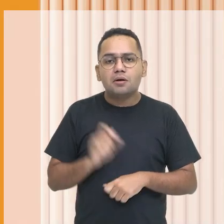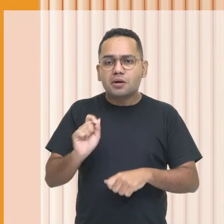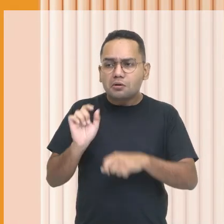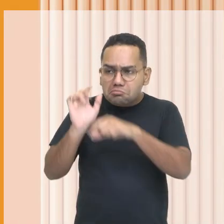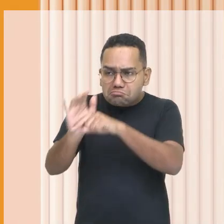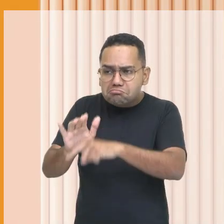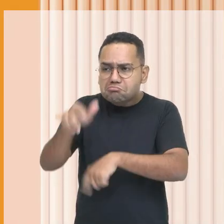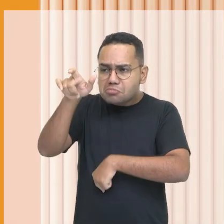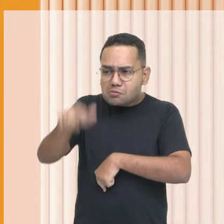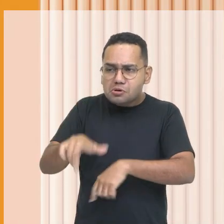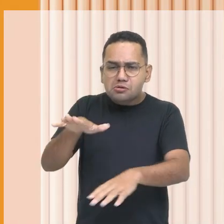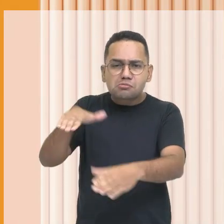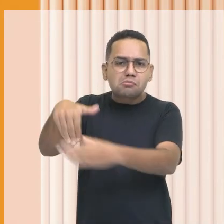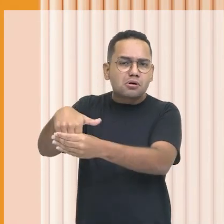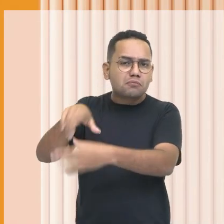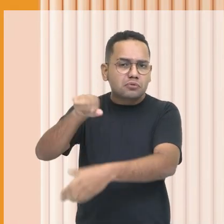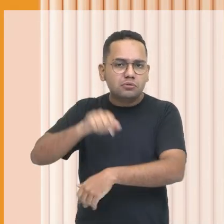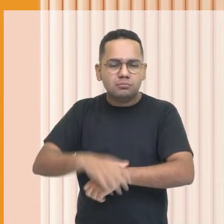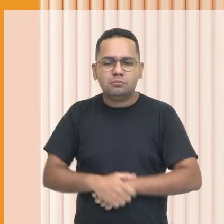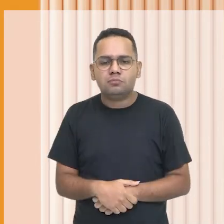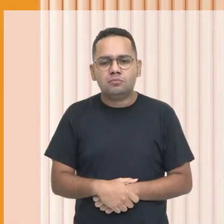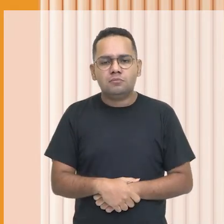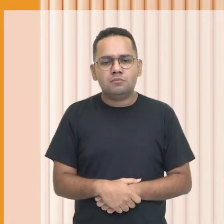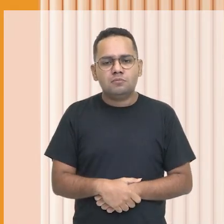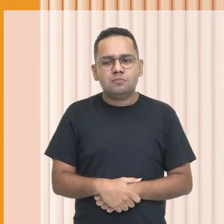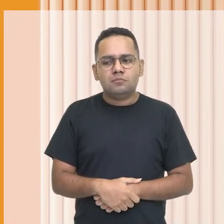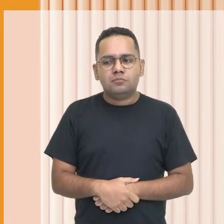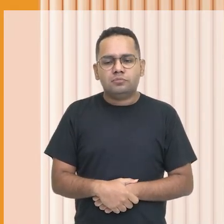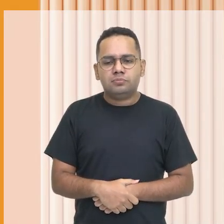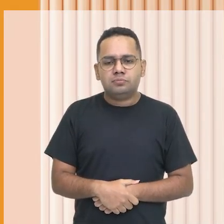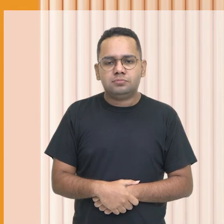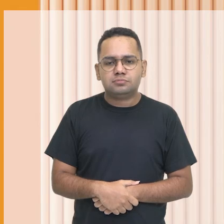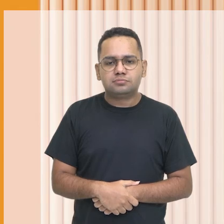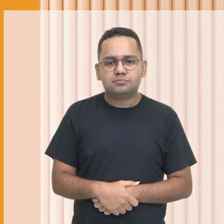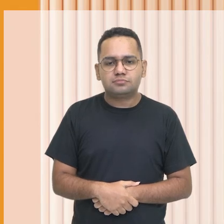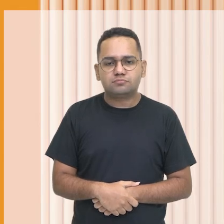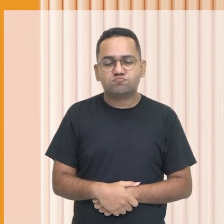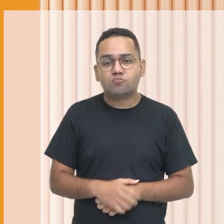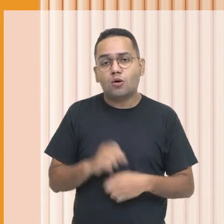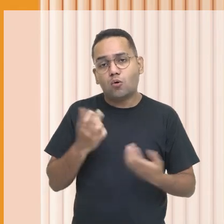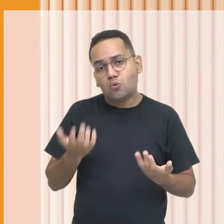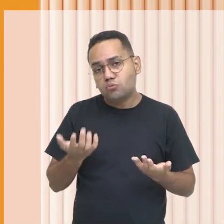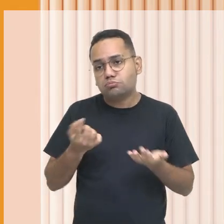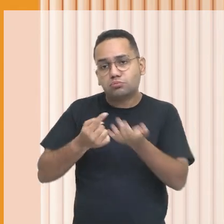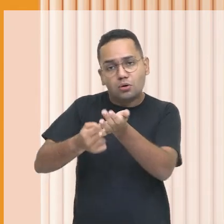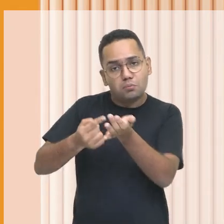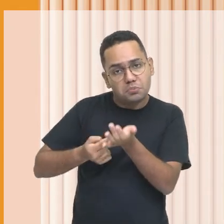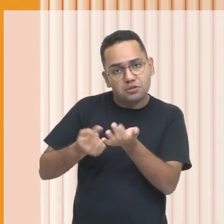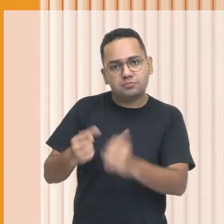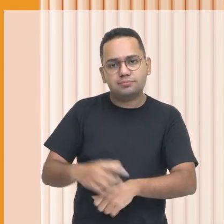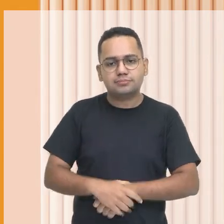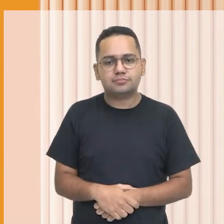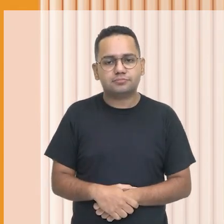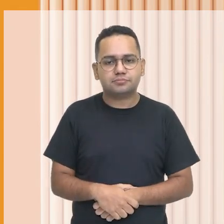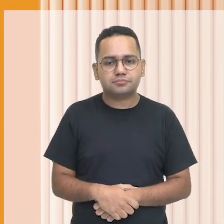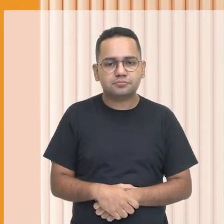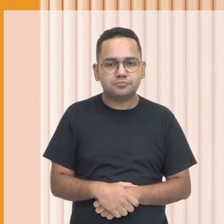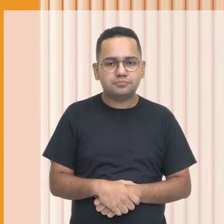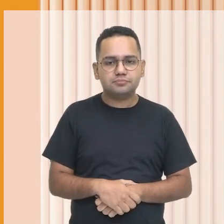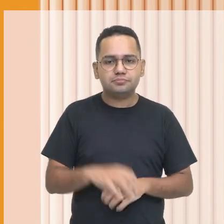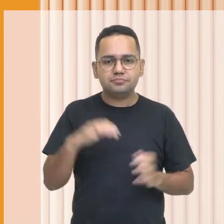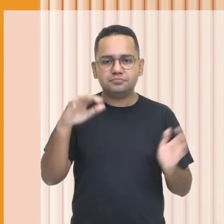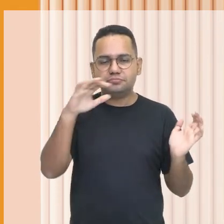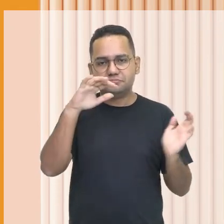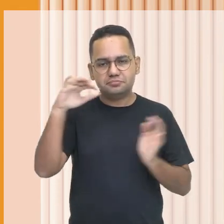tal, ou ainda simplesmente trocando por favores, não é? Então, essa é uma prática